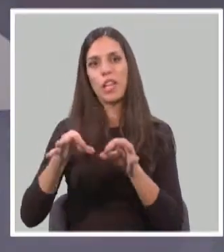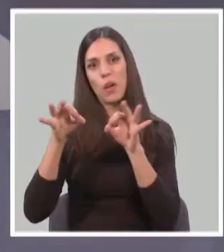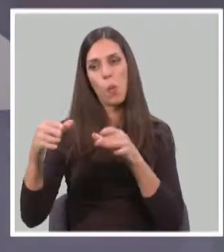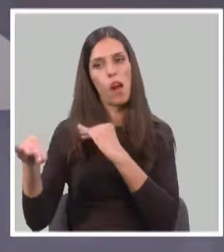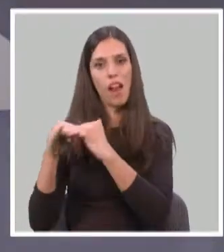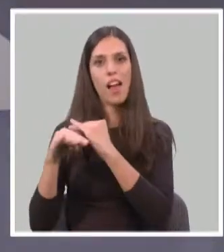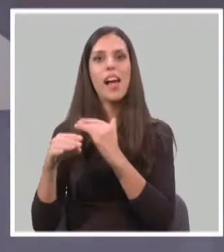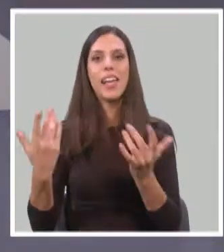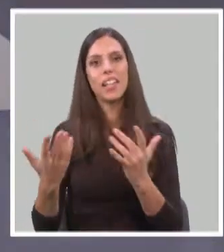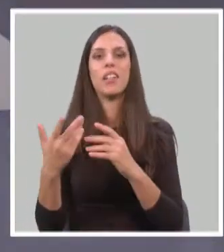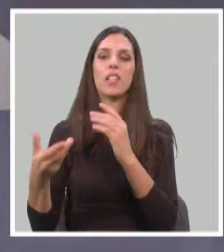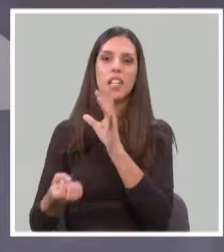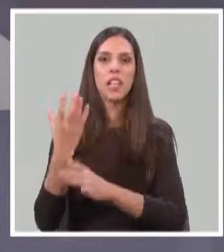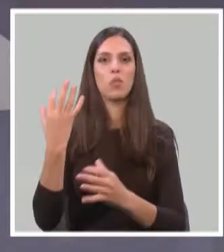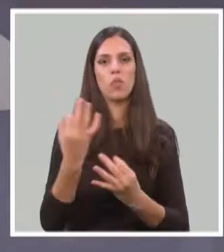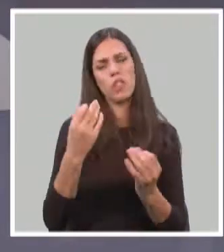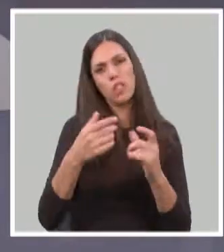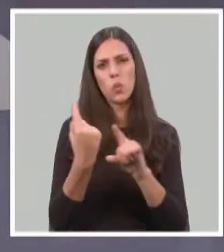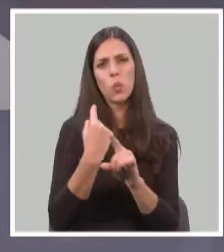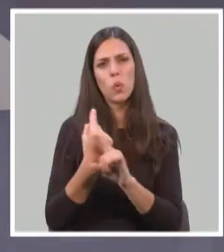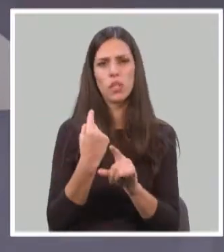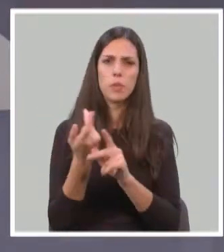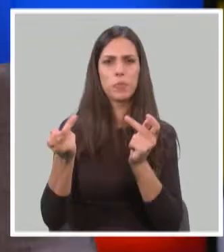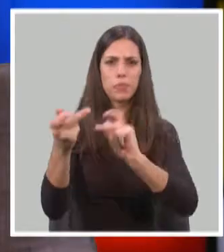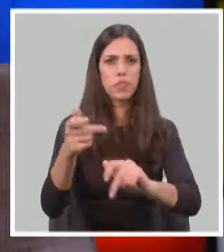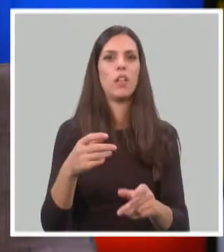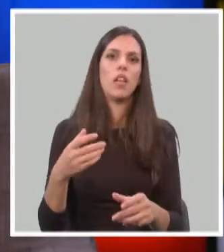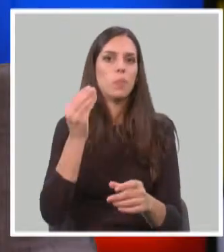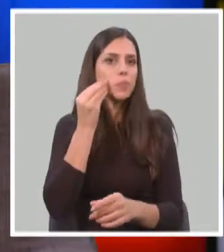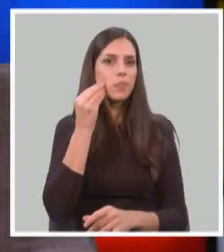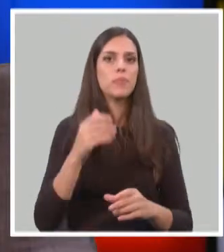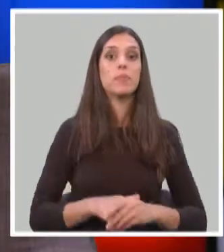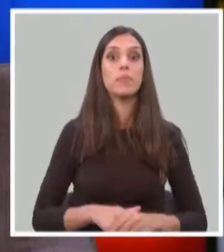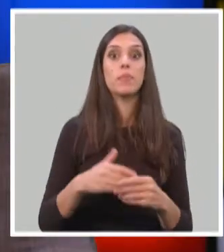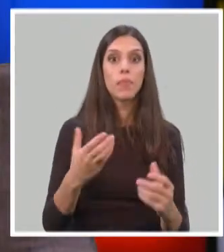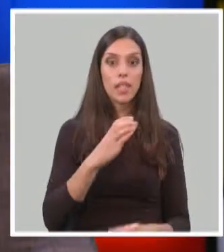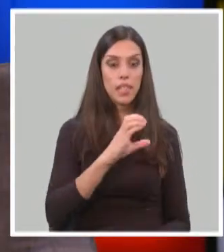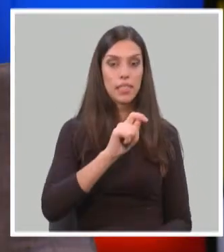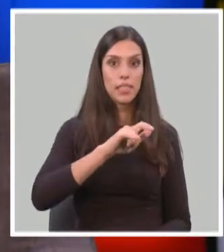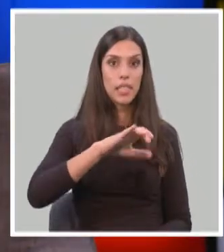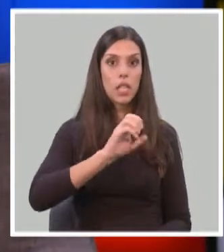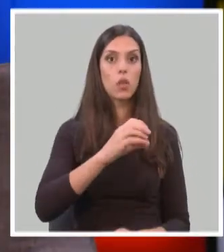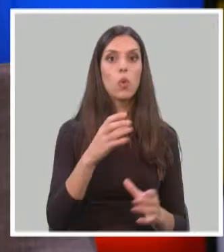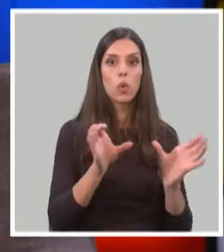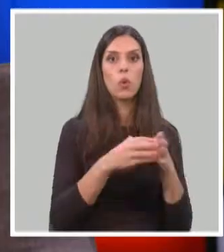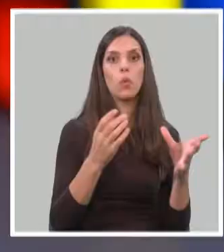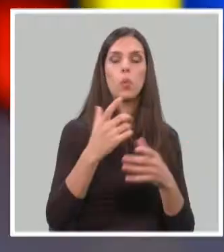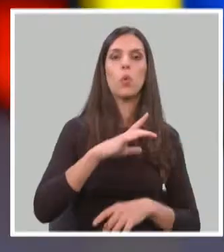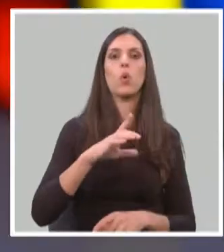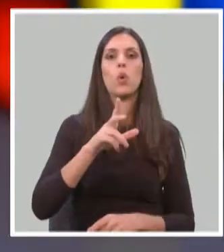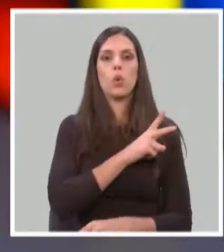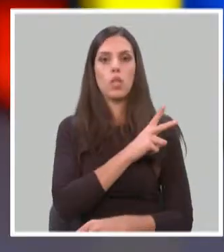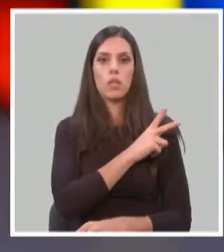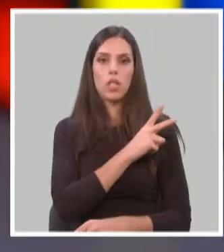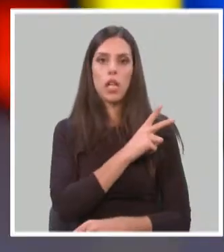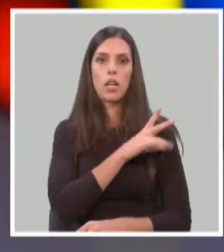direito. Portanto, sim, essas cabeçadas fazem parte. O CENIC da Faculdade de Direito é o primeiro grupo universitário de